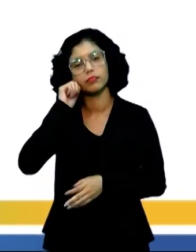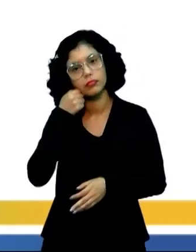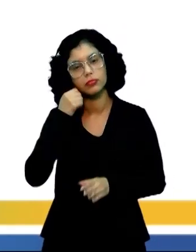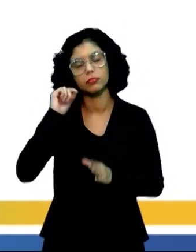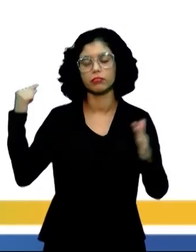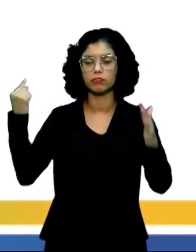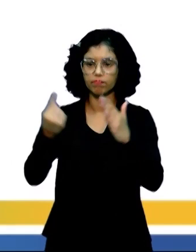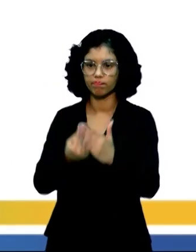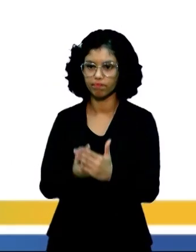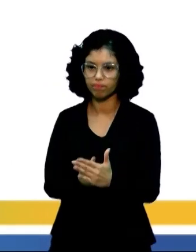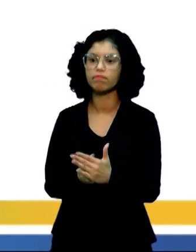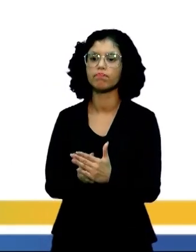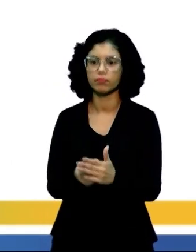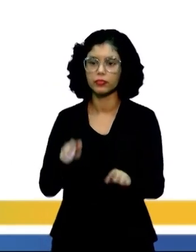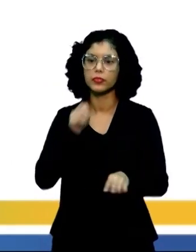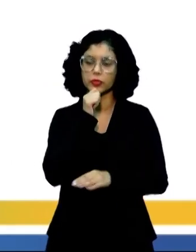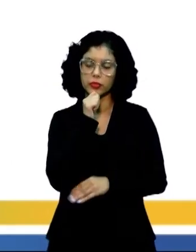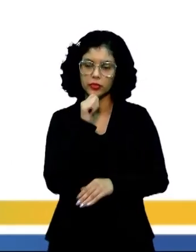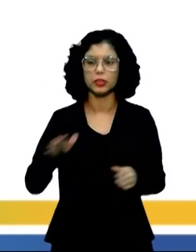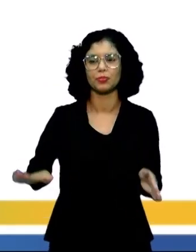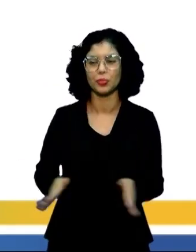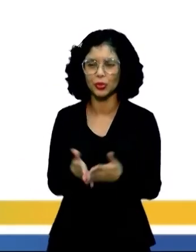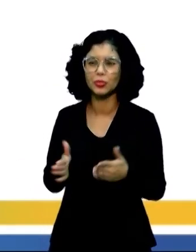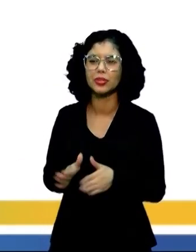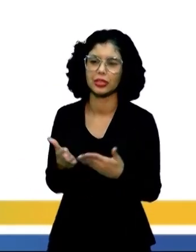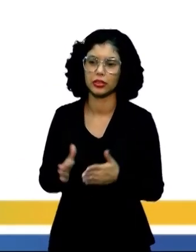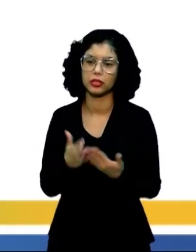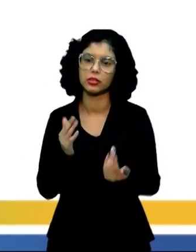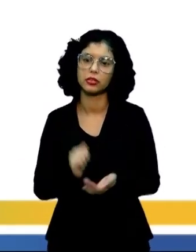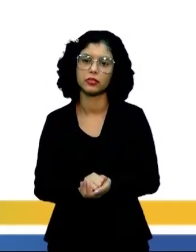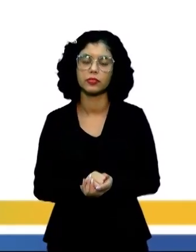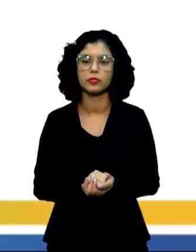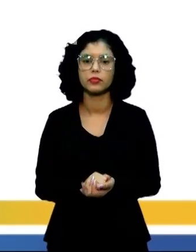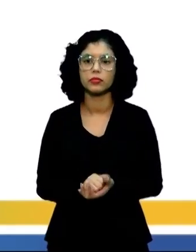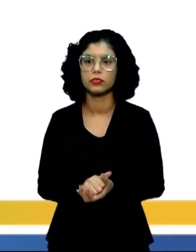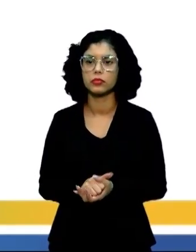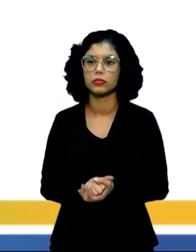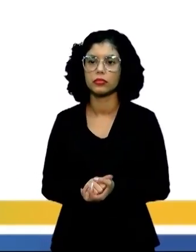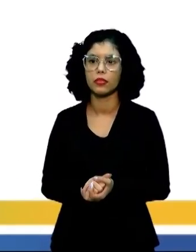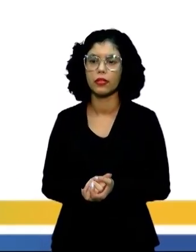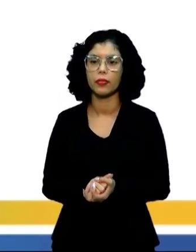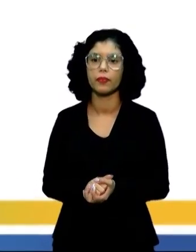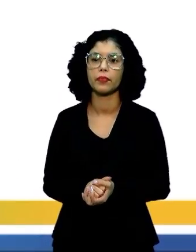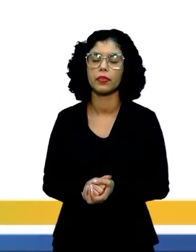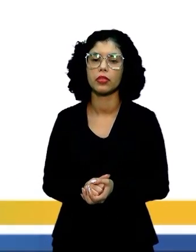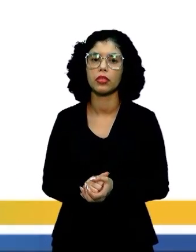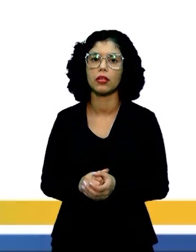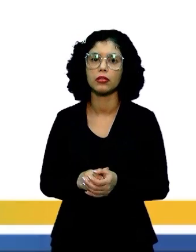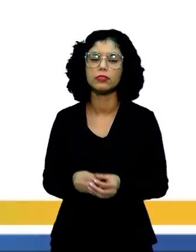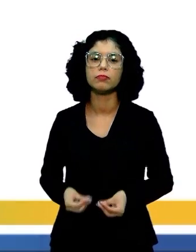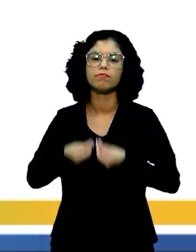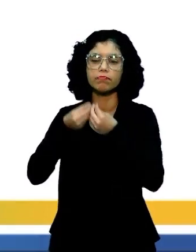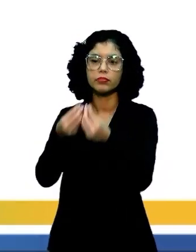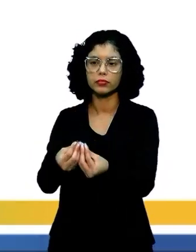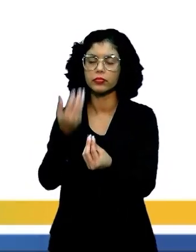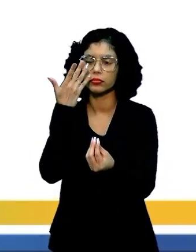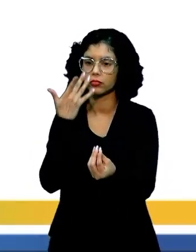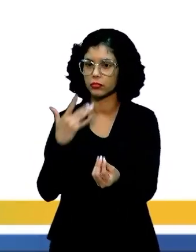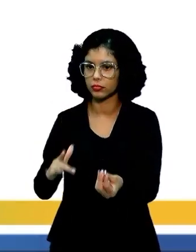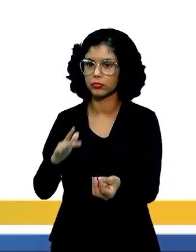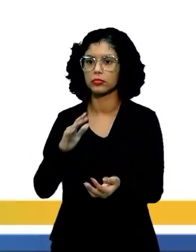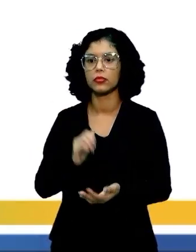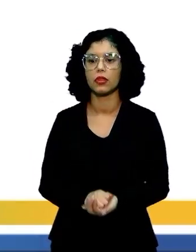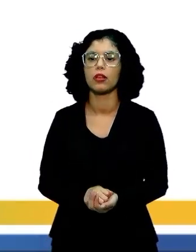está inserido, a situação de miséria, a situação de animalização. Segundo, a gente tem o abandono de menores,